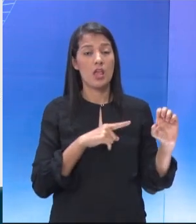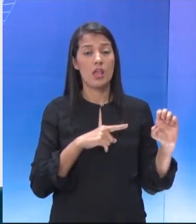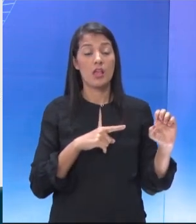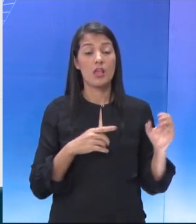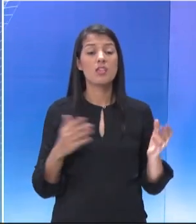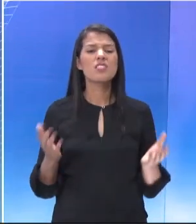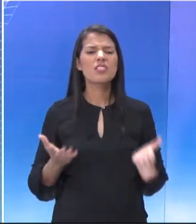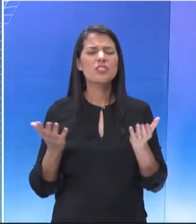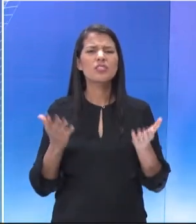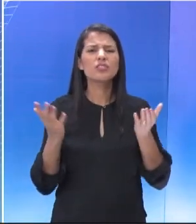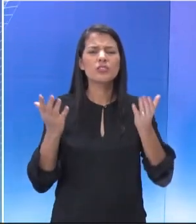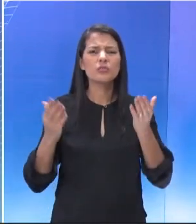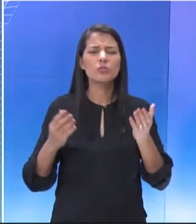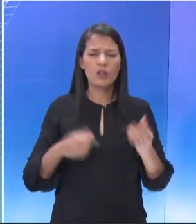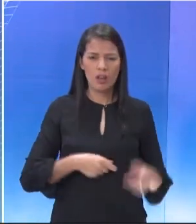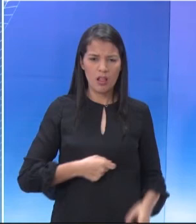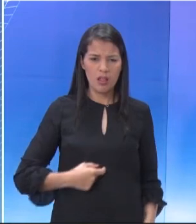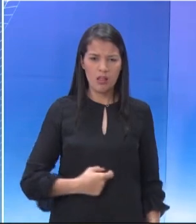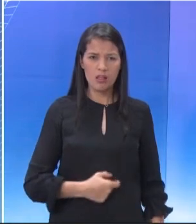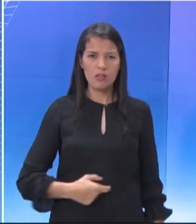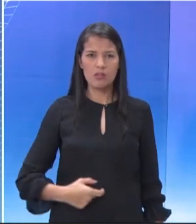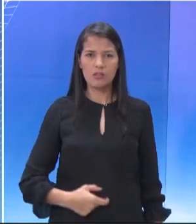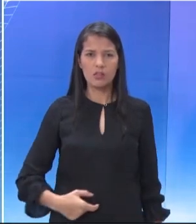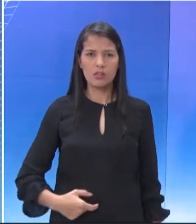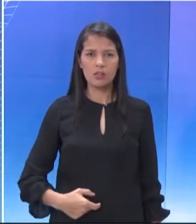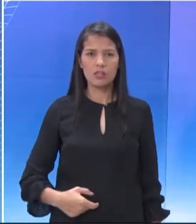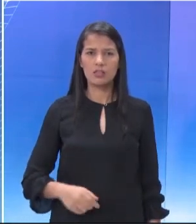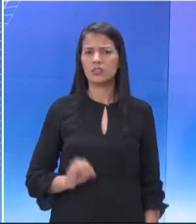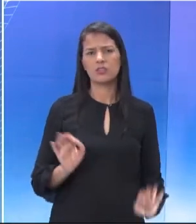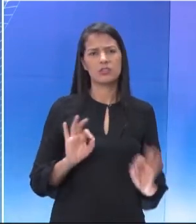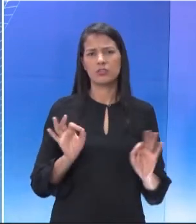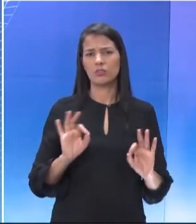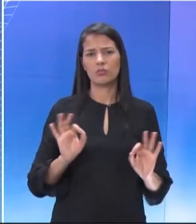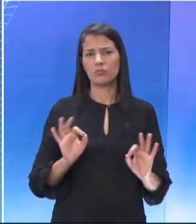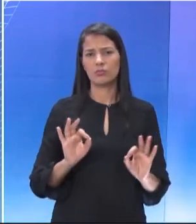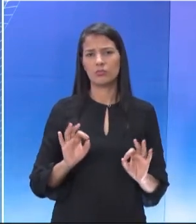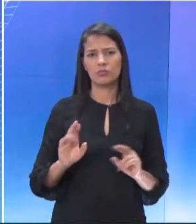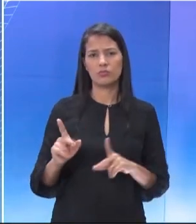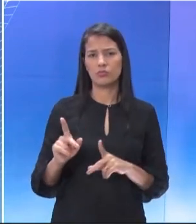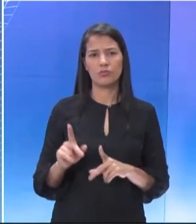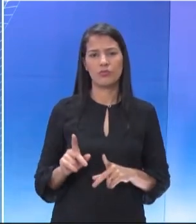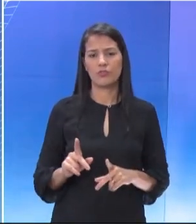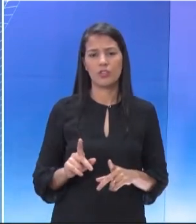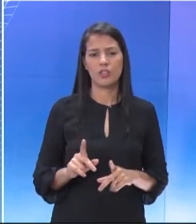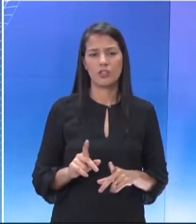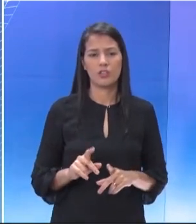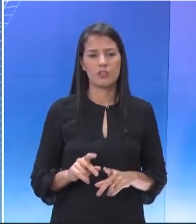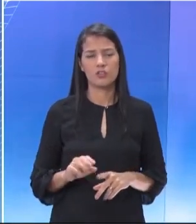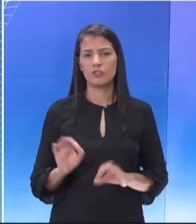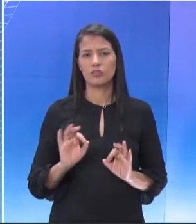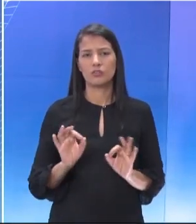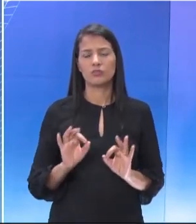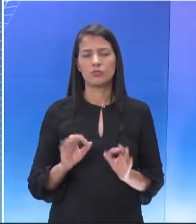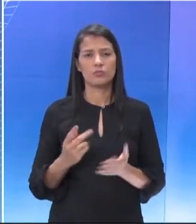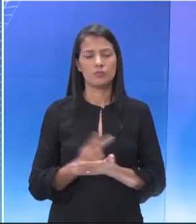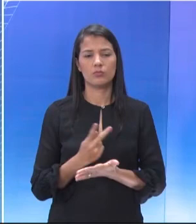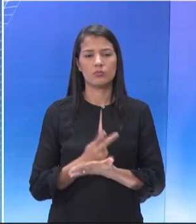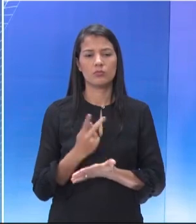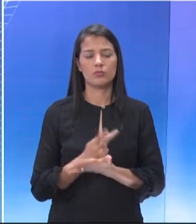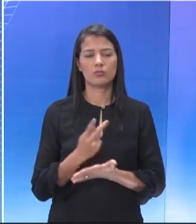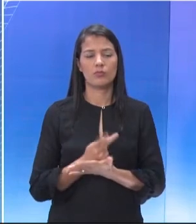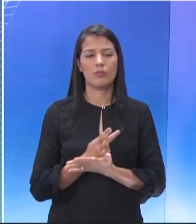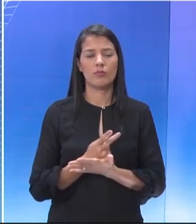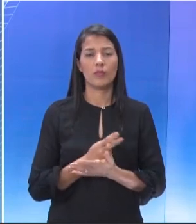é estimular. Quem faz a estimulação do trânsito intestinal são os movimentos peristálticos. Então a gente fica aí